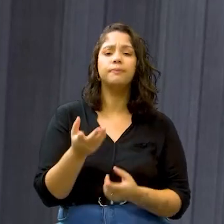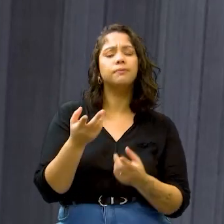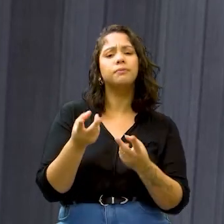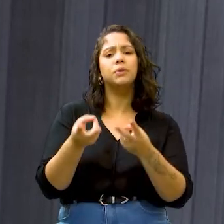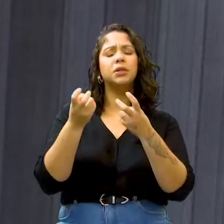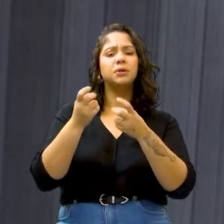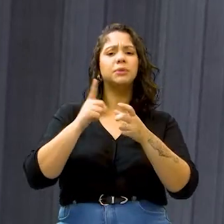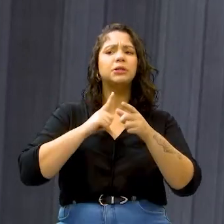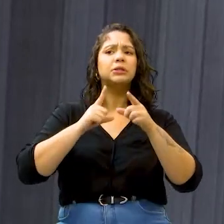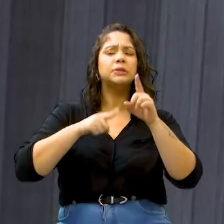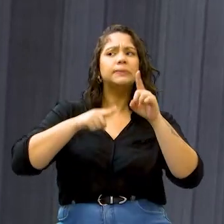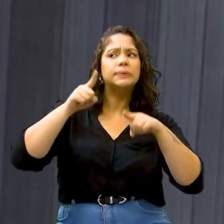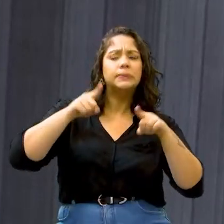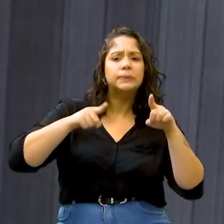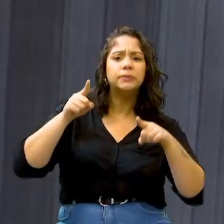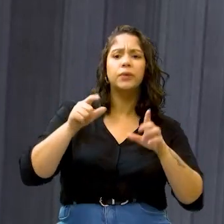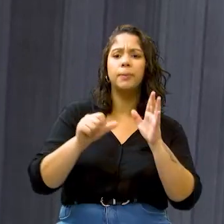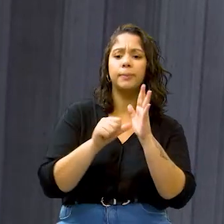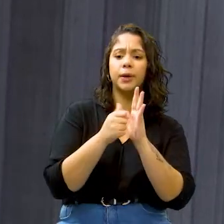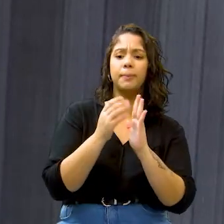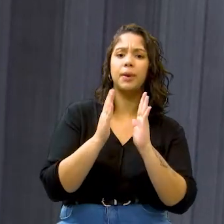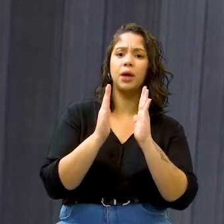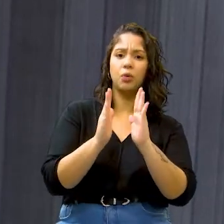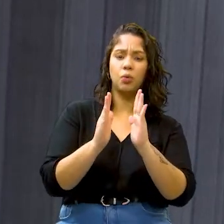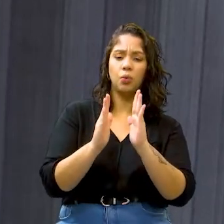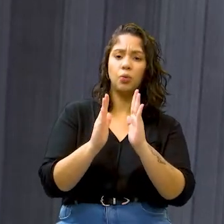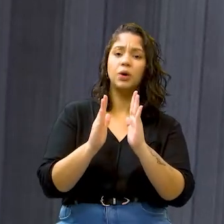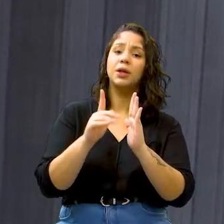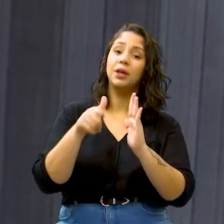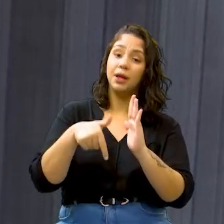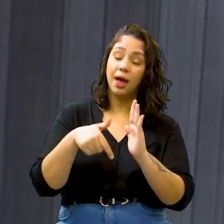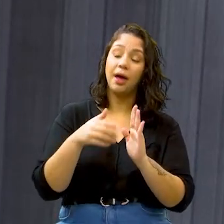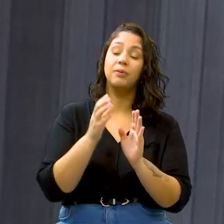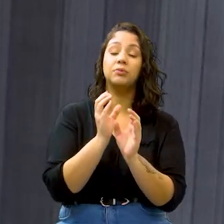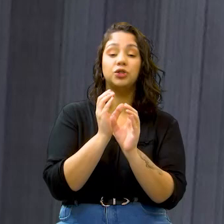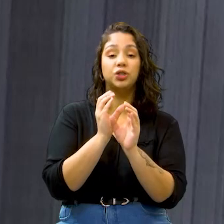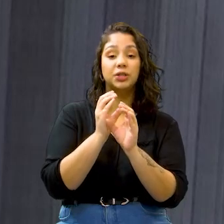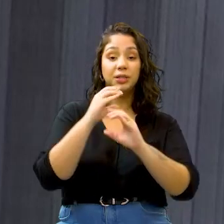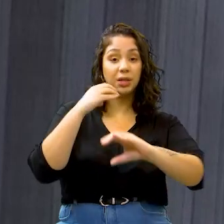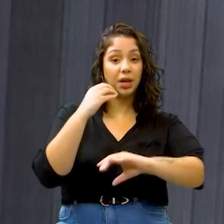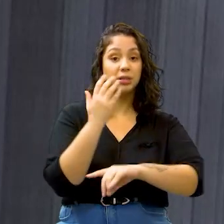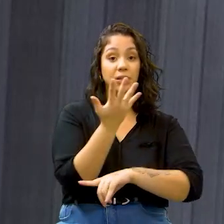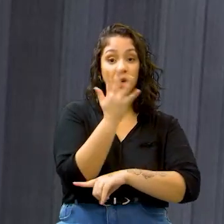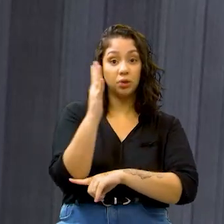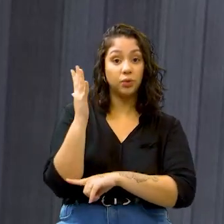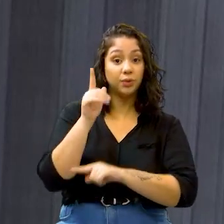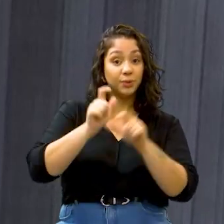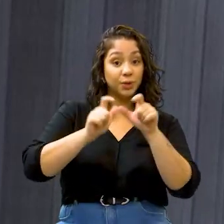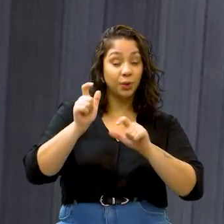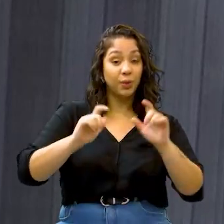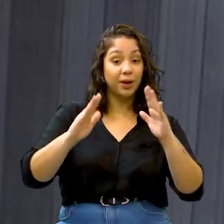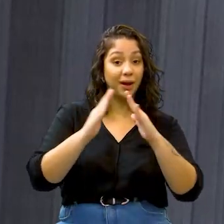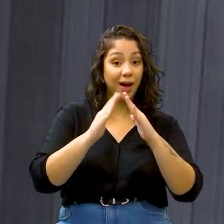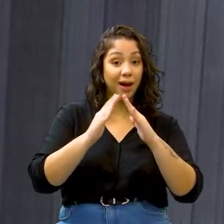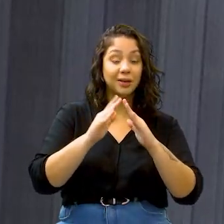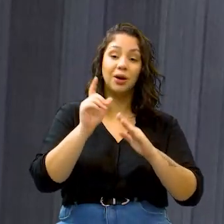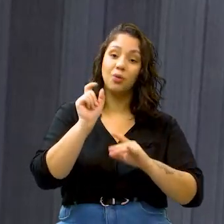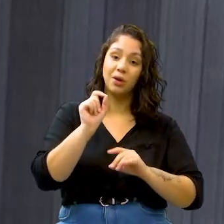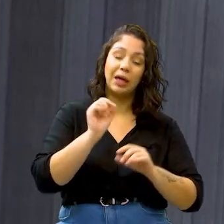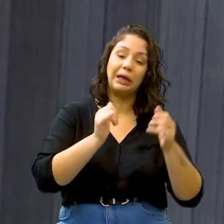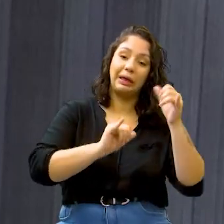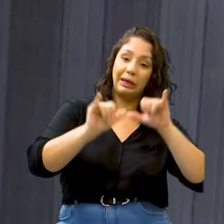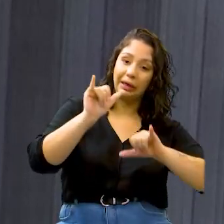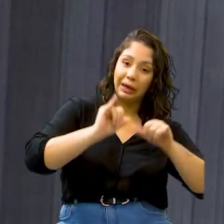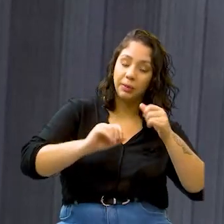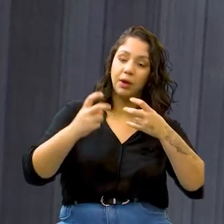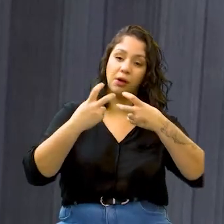observamos que havia um desequilíbrio na primeira fase do tamanho da prova de Ciências da Natureza e para em casa se as